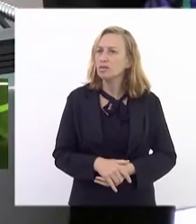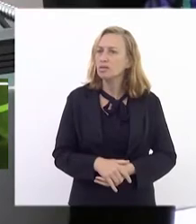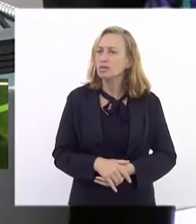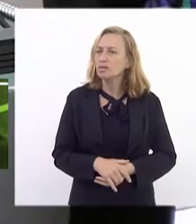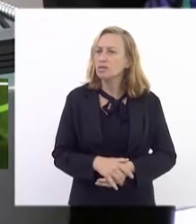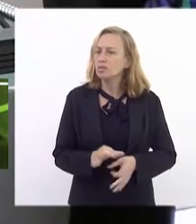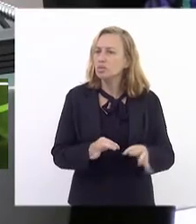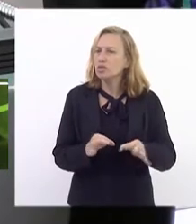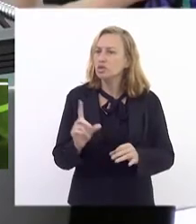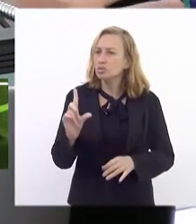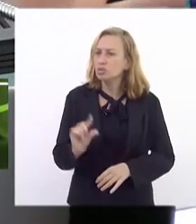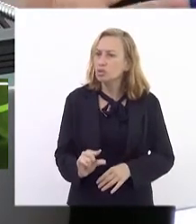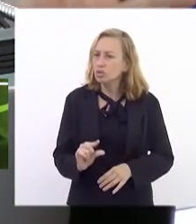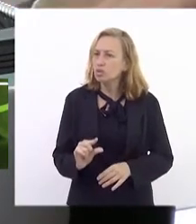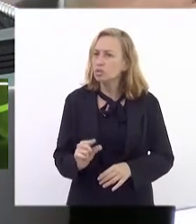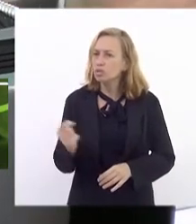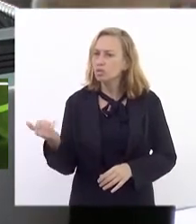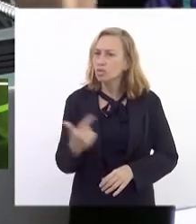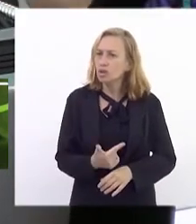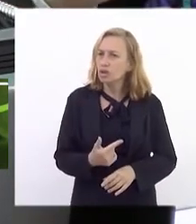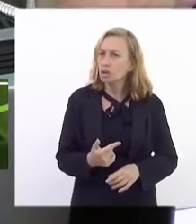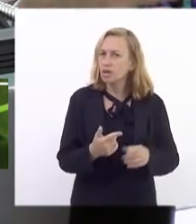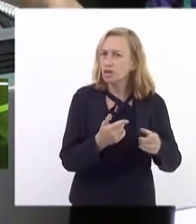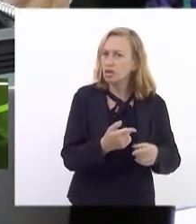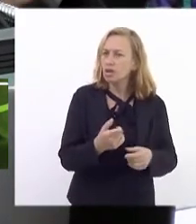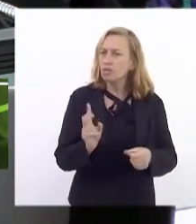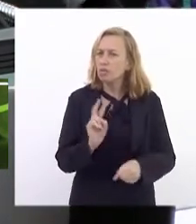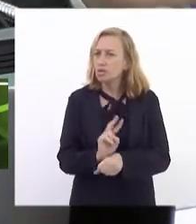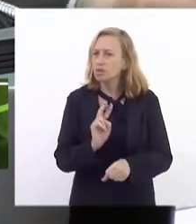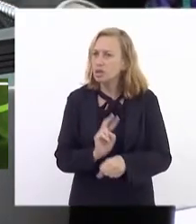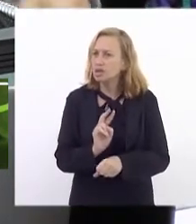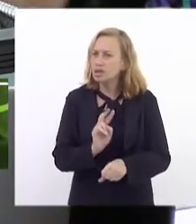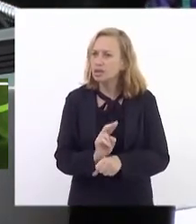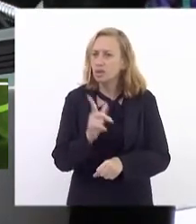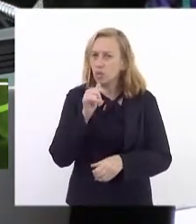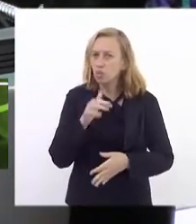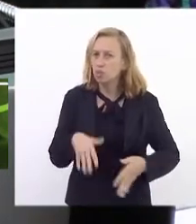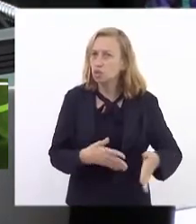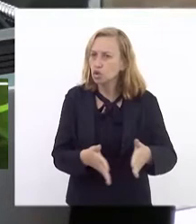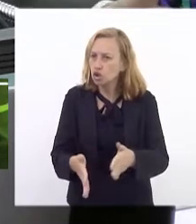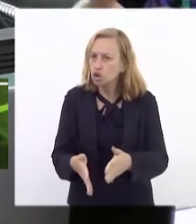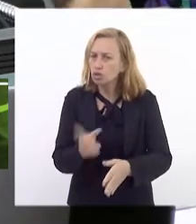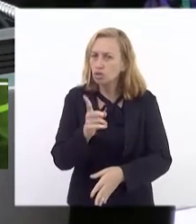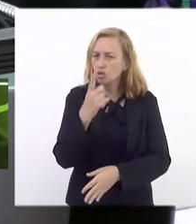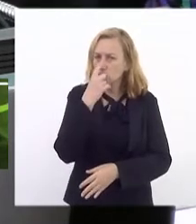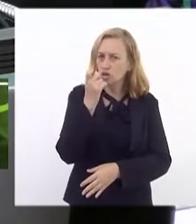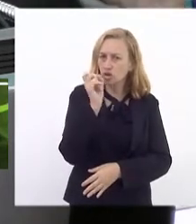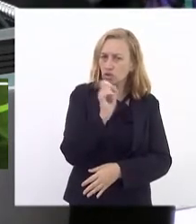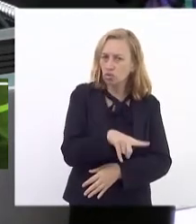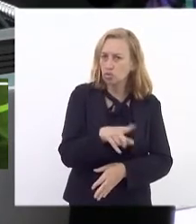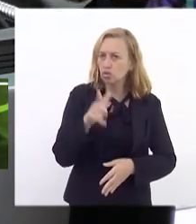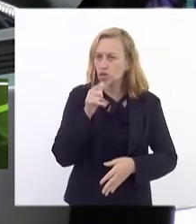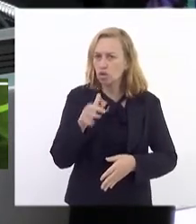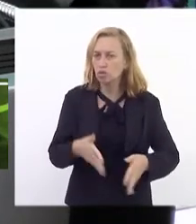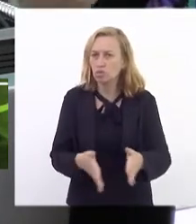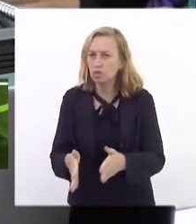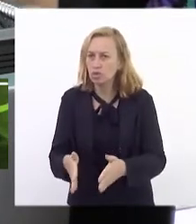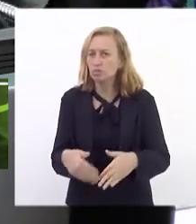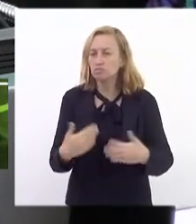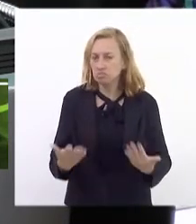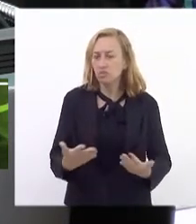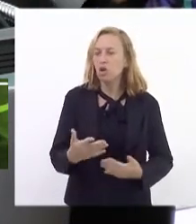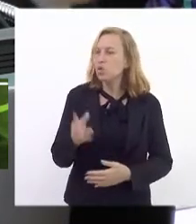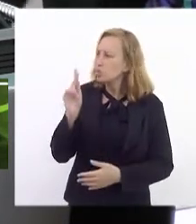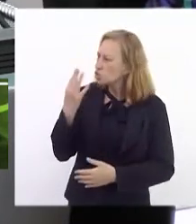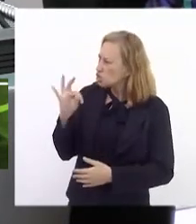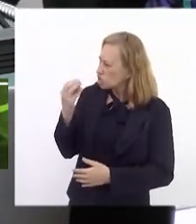esse, a preservação das margens dos rios, a não jogar lixo nos rios, enfim. O Tiago deve